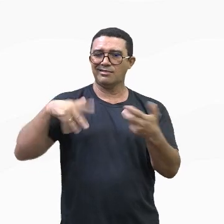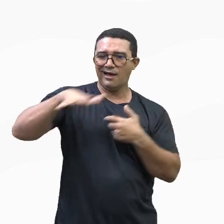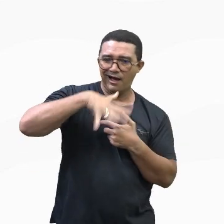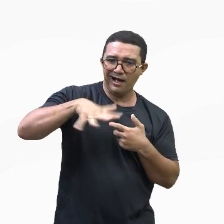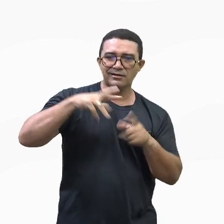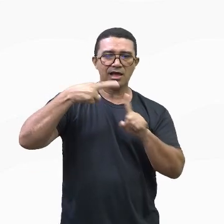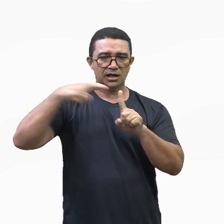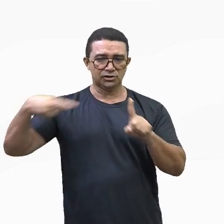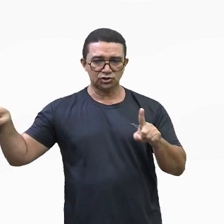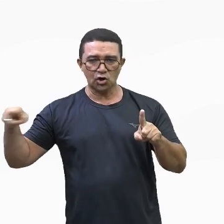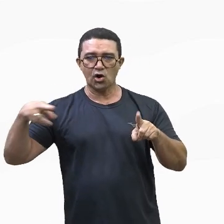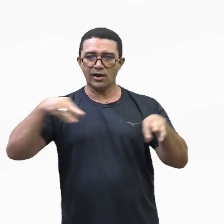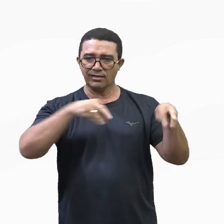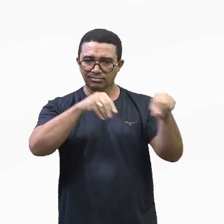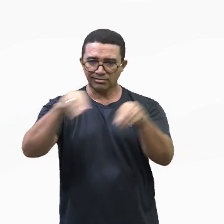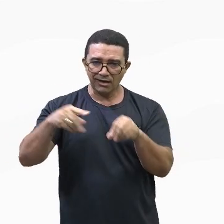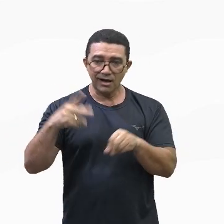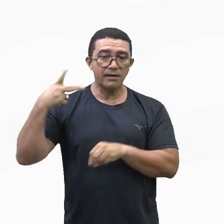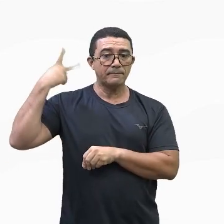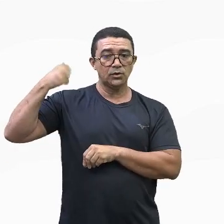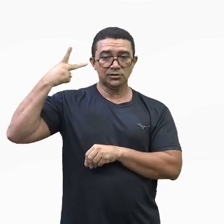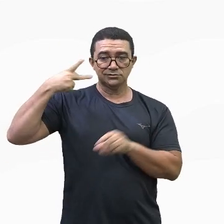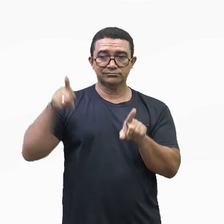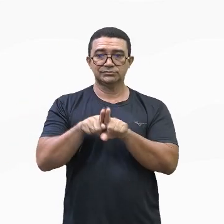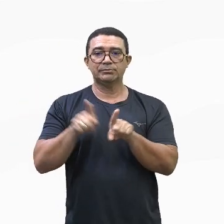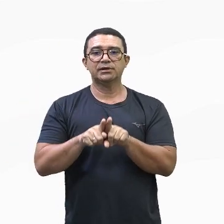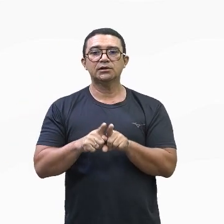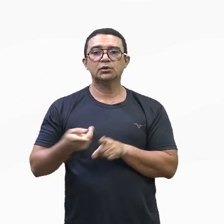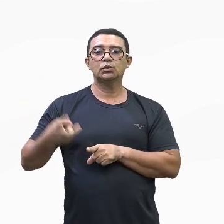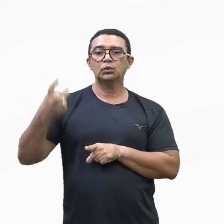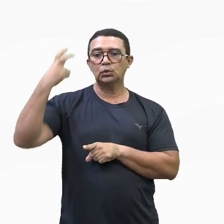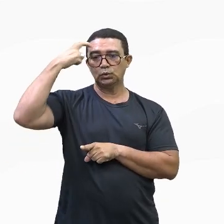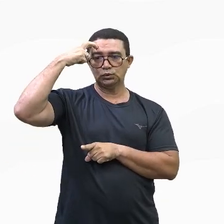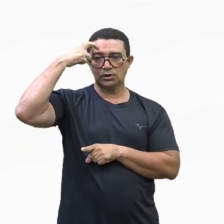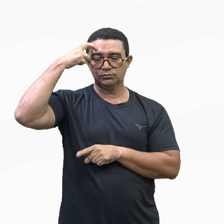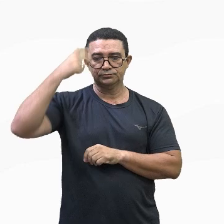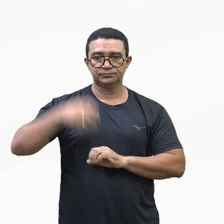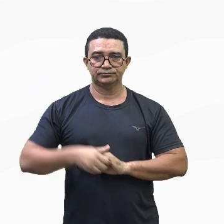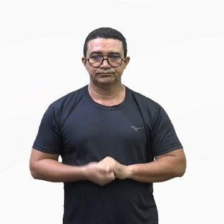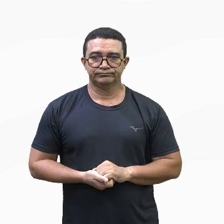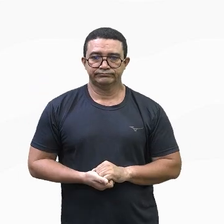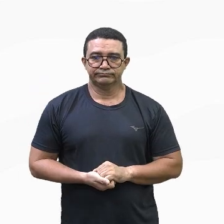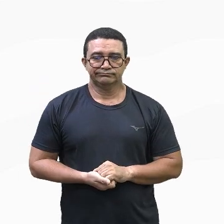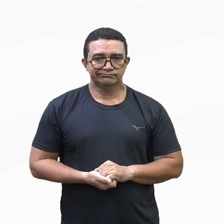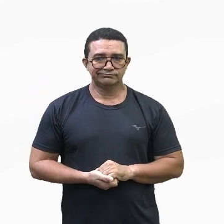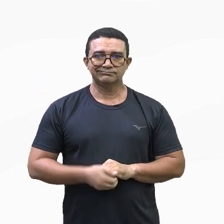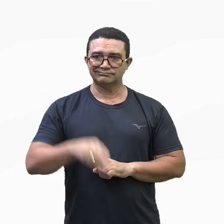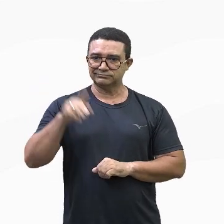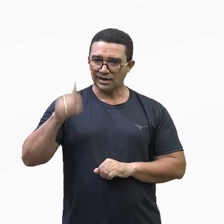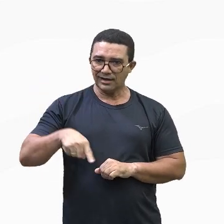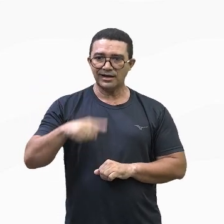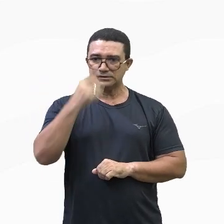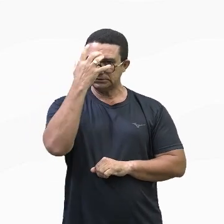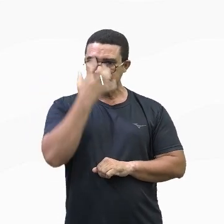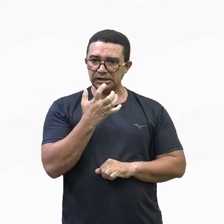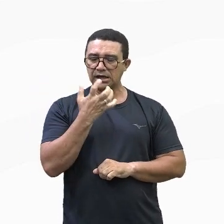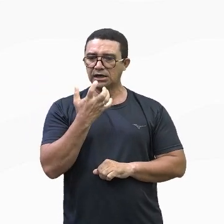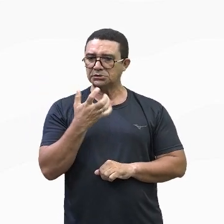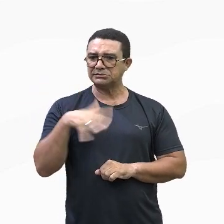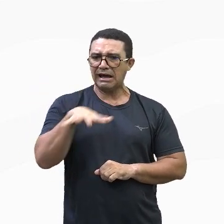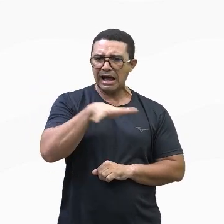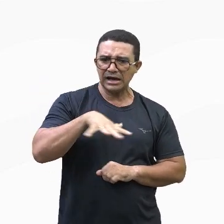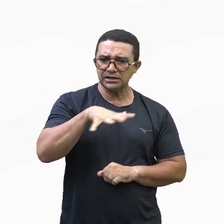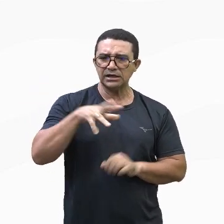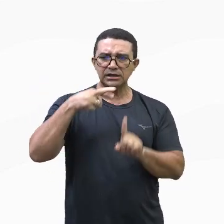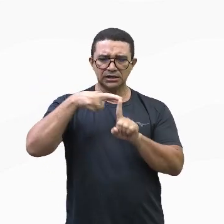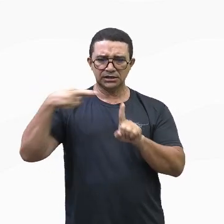religiosas, territoriais, políticas e culturais. Olha aí, pessoal, é sério, né? Questões religiosas,